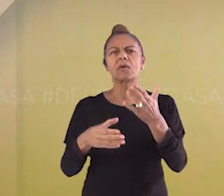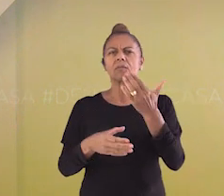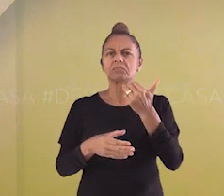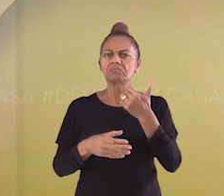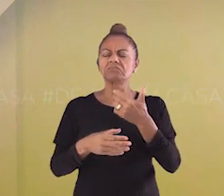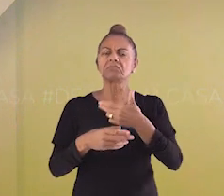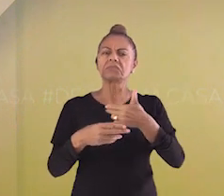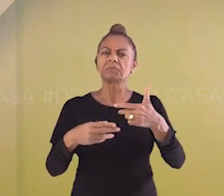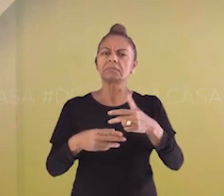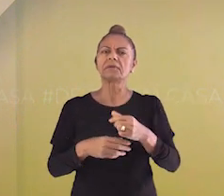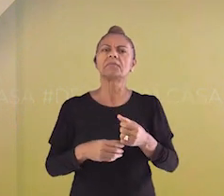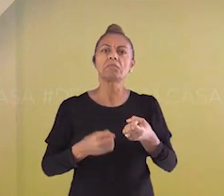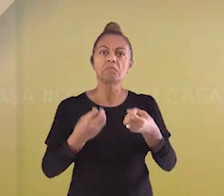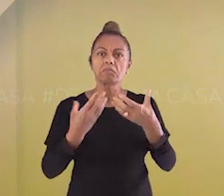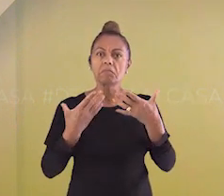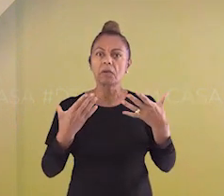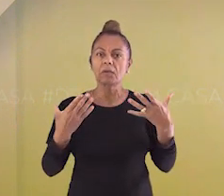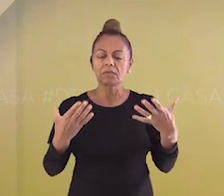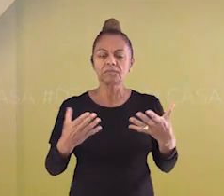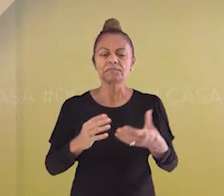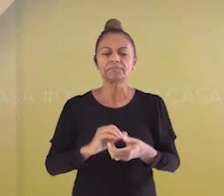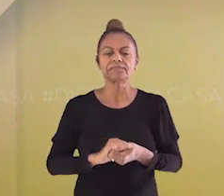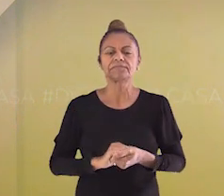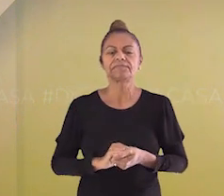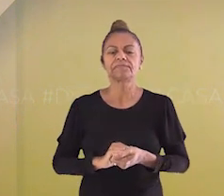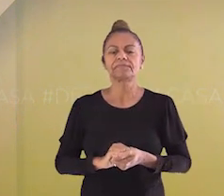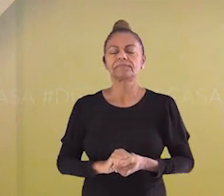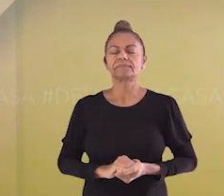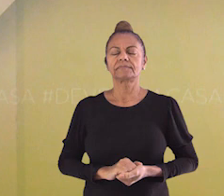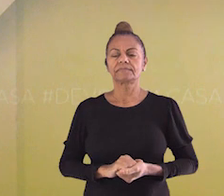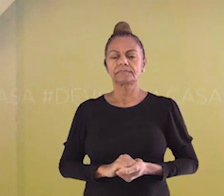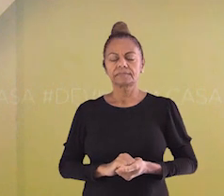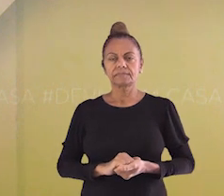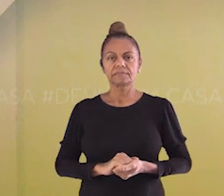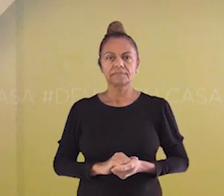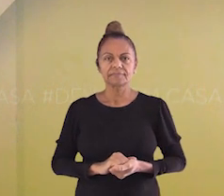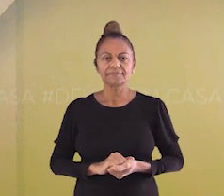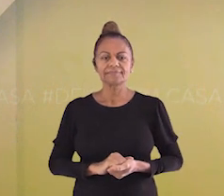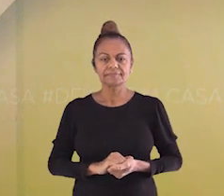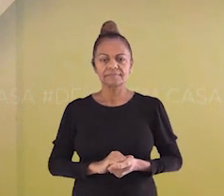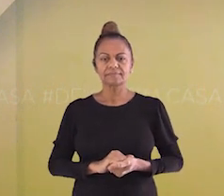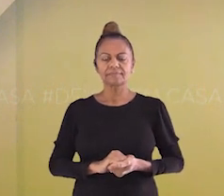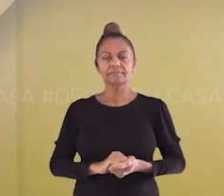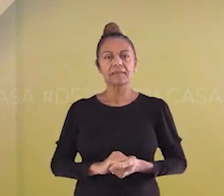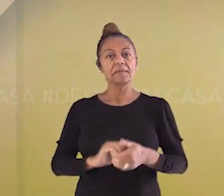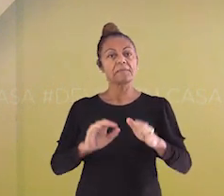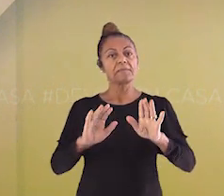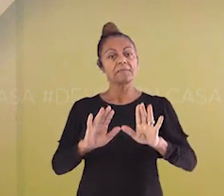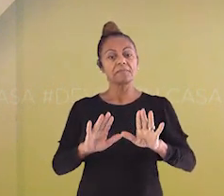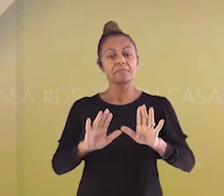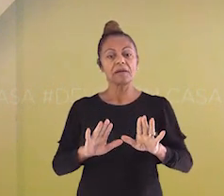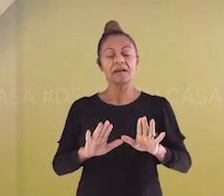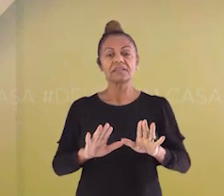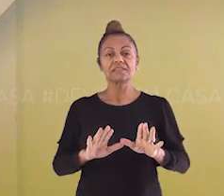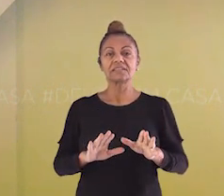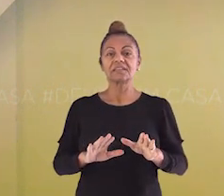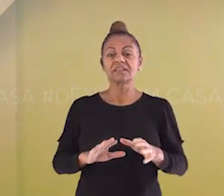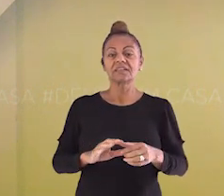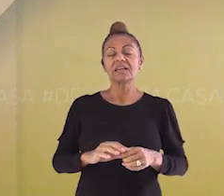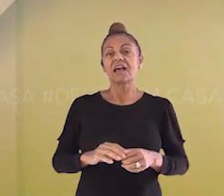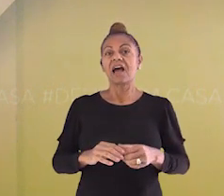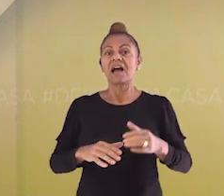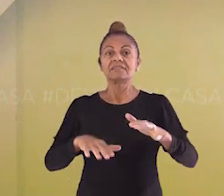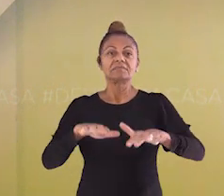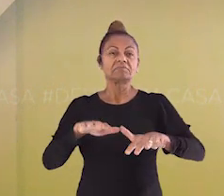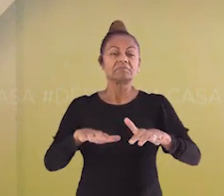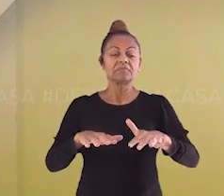quantidade de nutrientes e alimentos que a gente viu fazendo parte da nossa alimentação é enorme, né? A verdade é que não tem